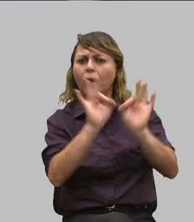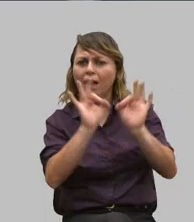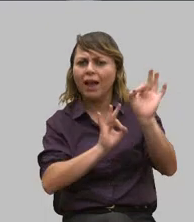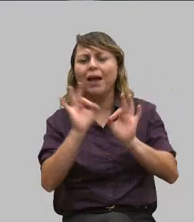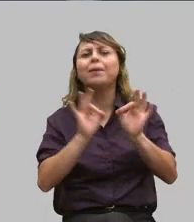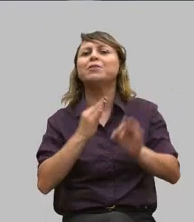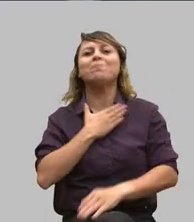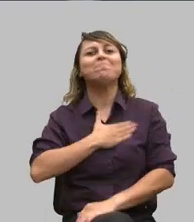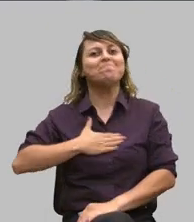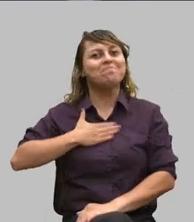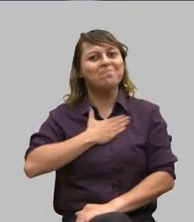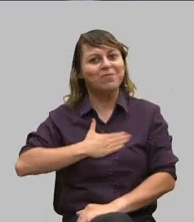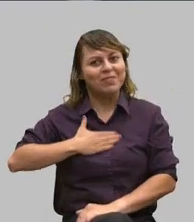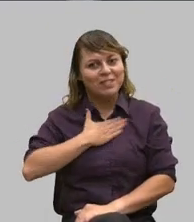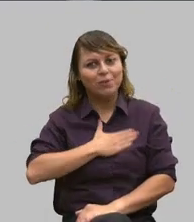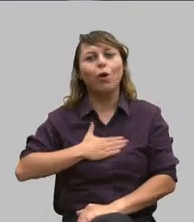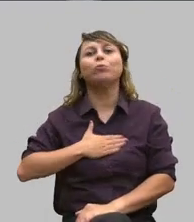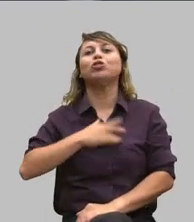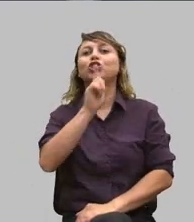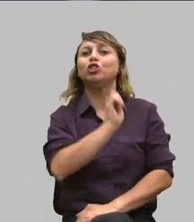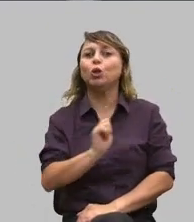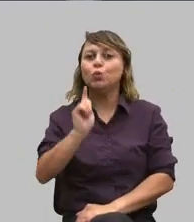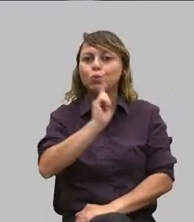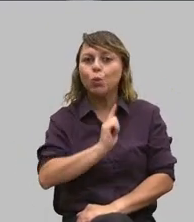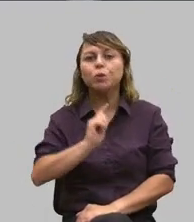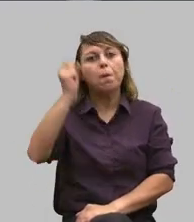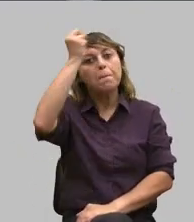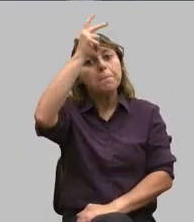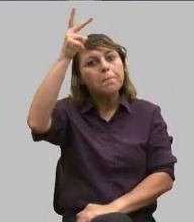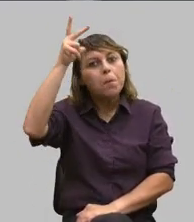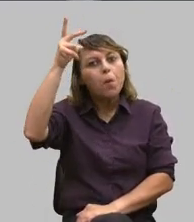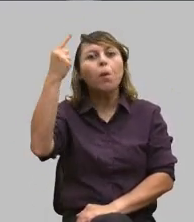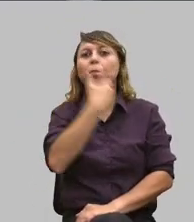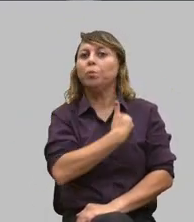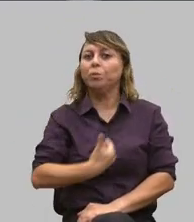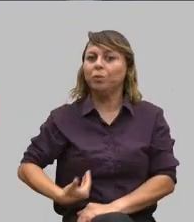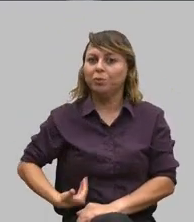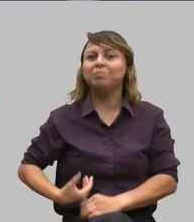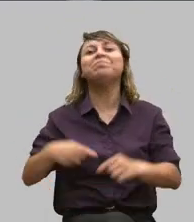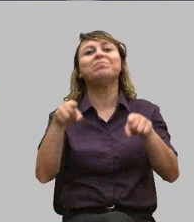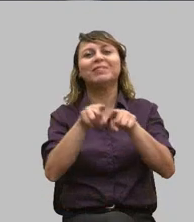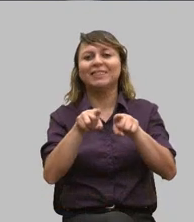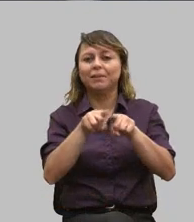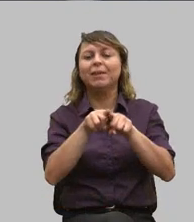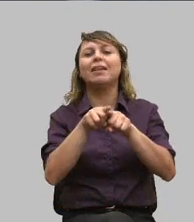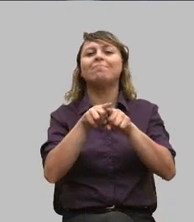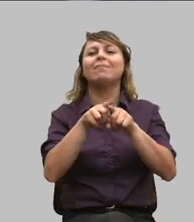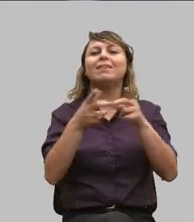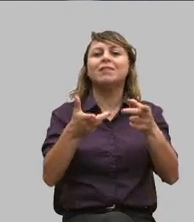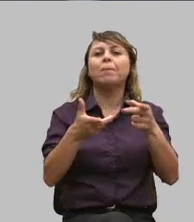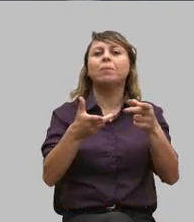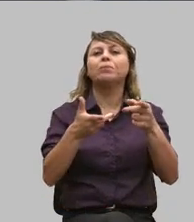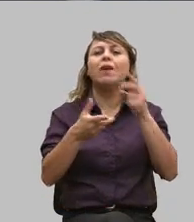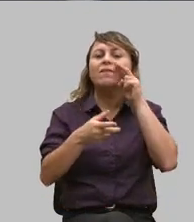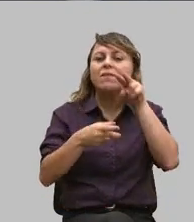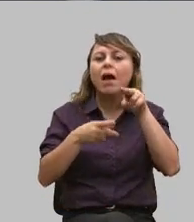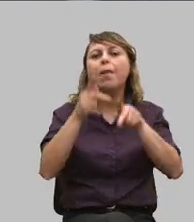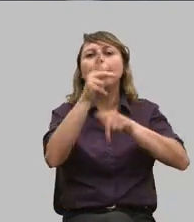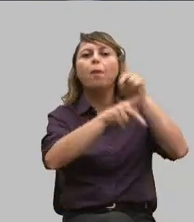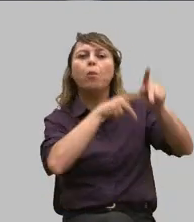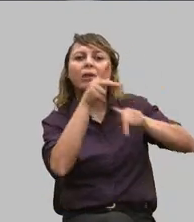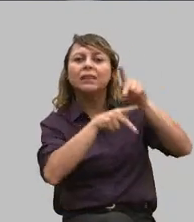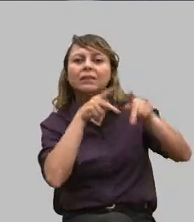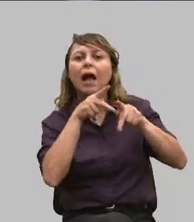eh gestores públicos que estamos na ponta né vendo as questões da da população da